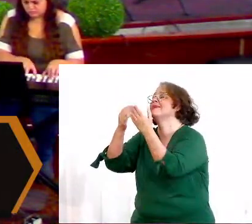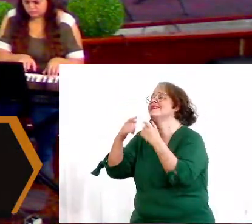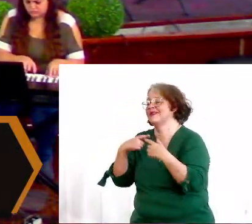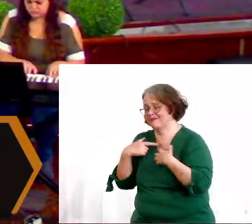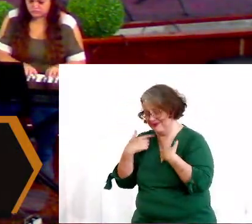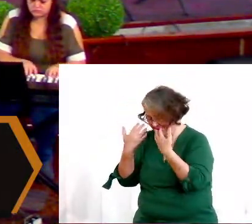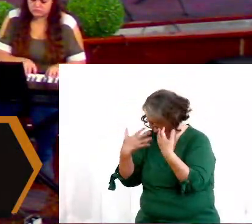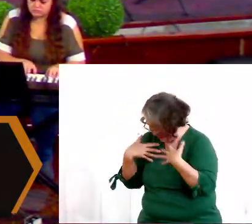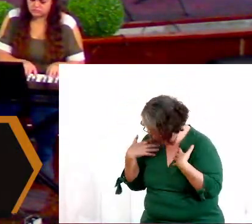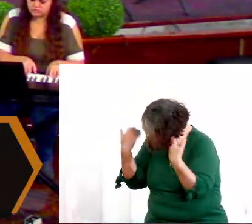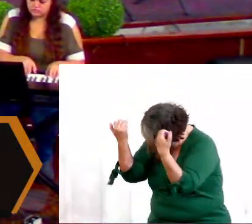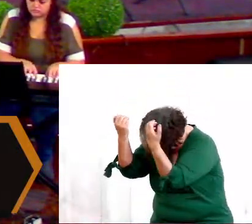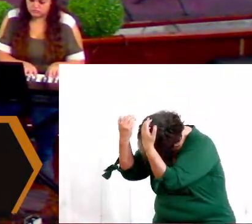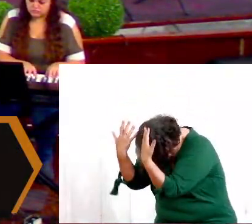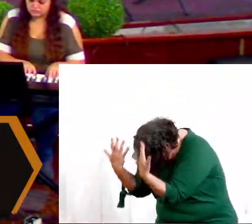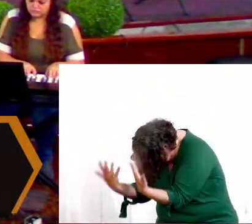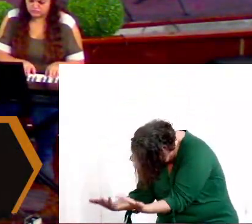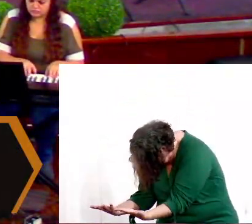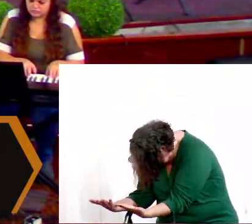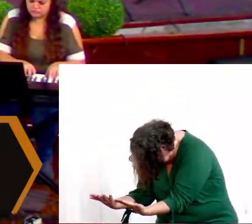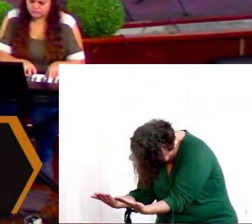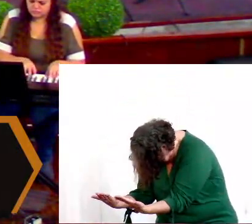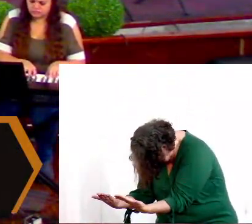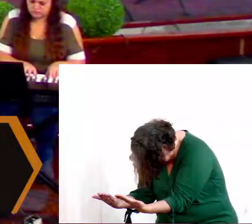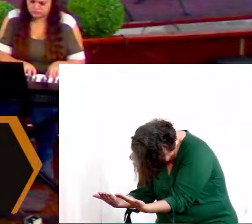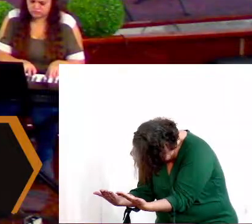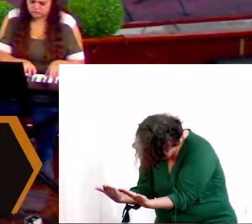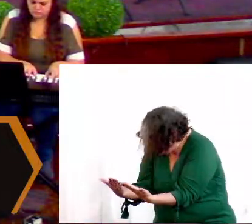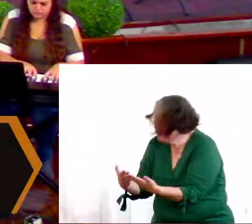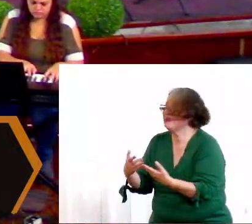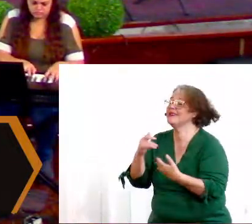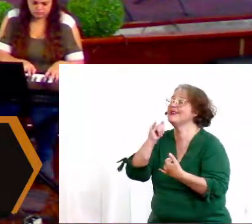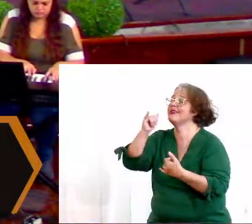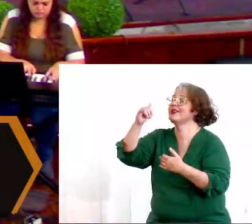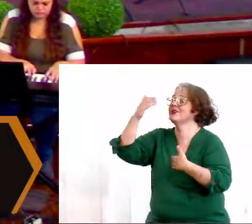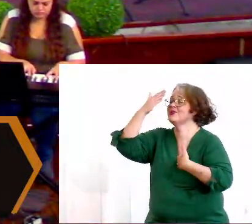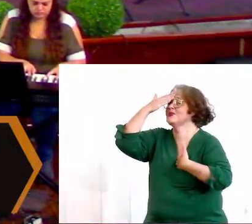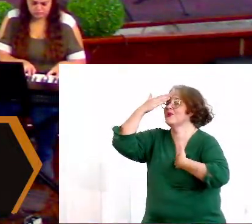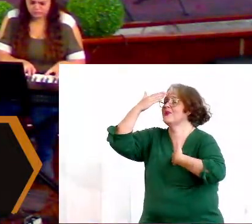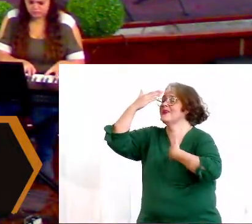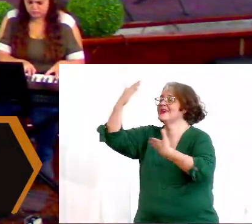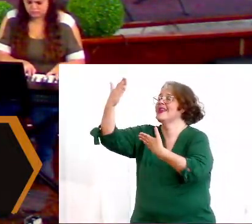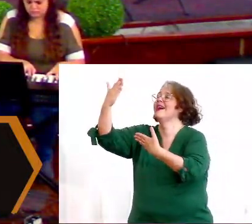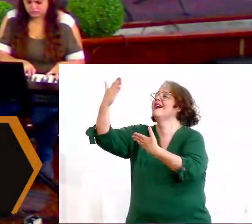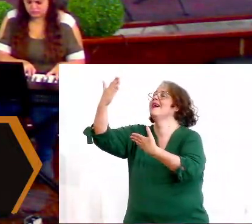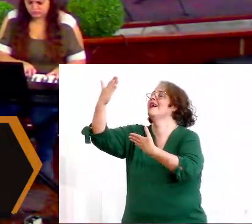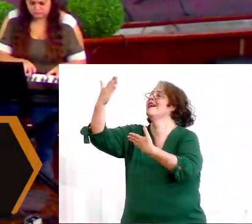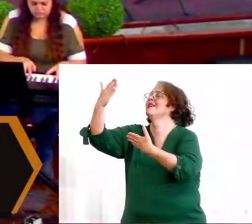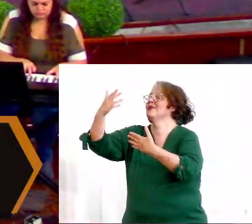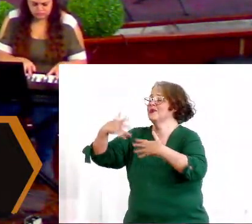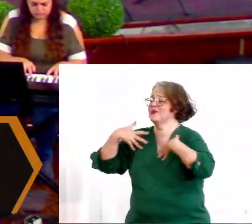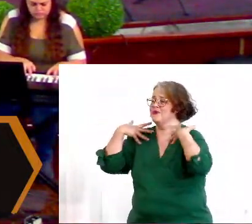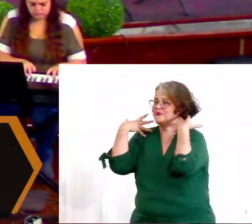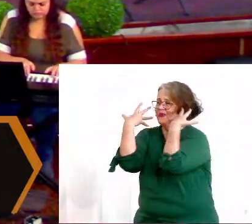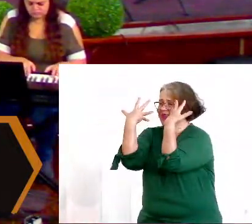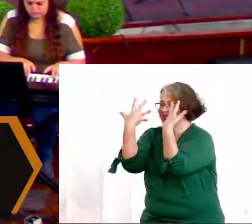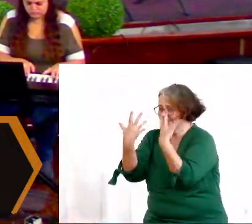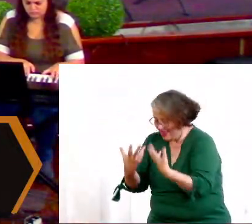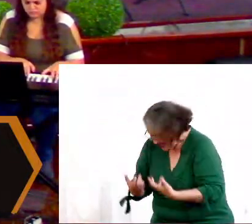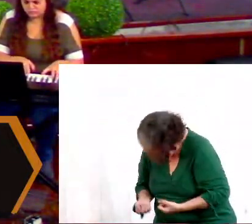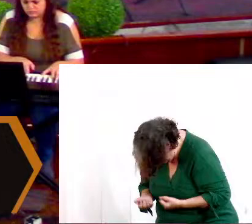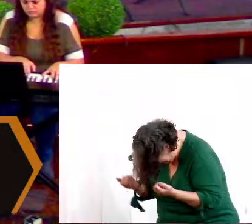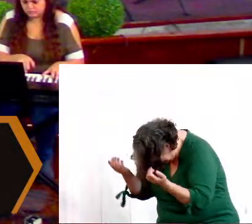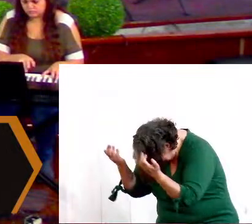preciso, me dê amar, dizer que sou grato,